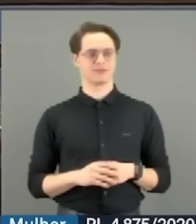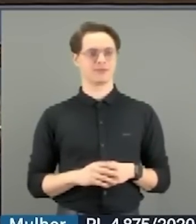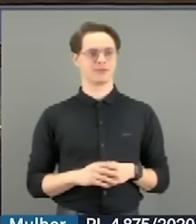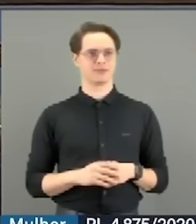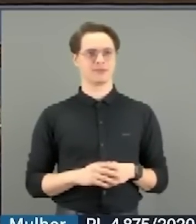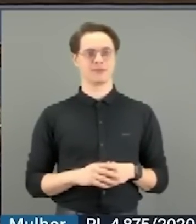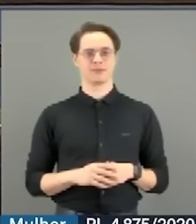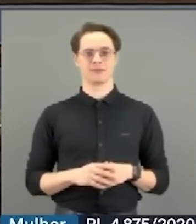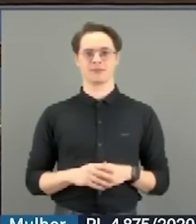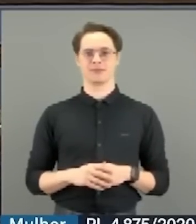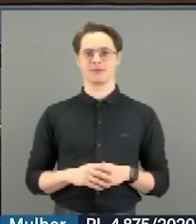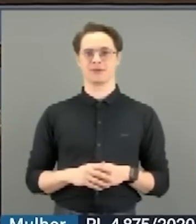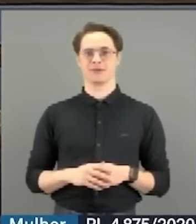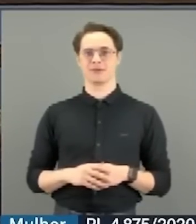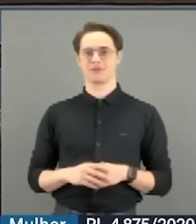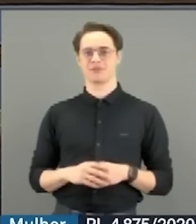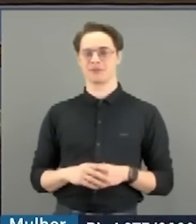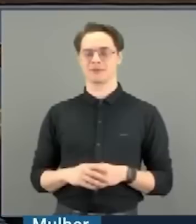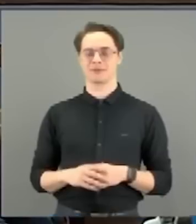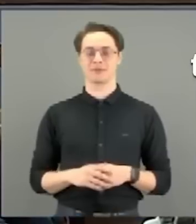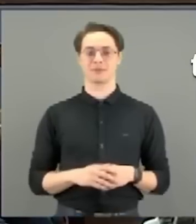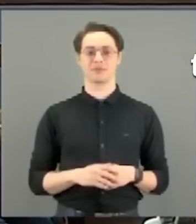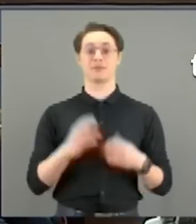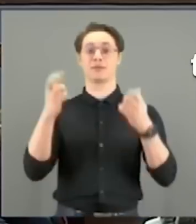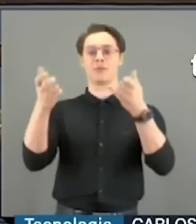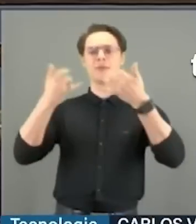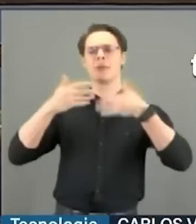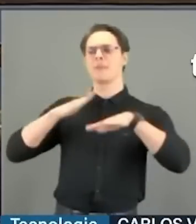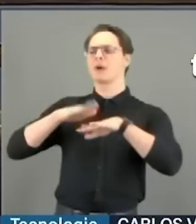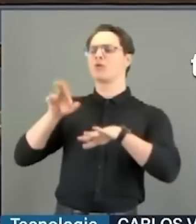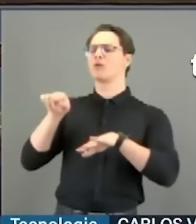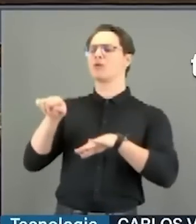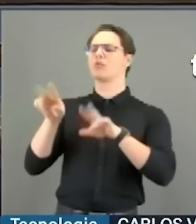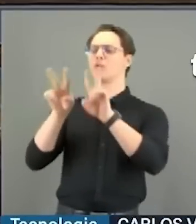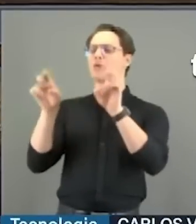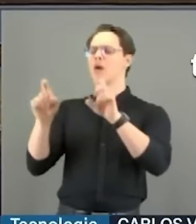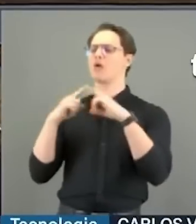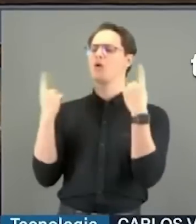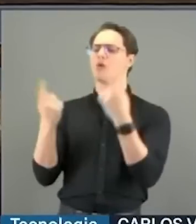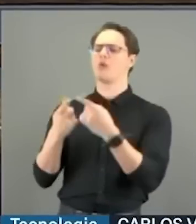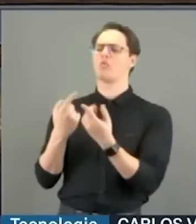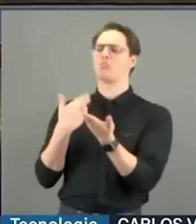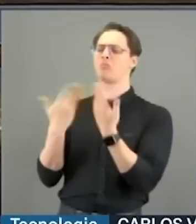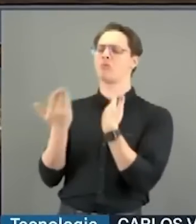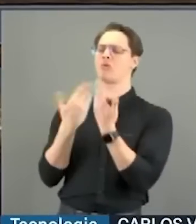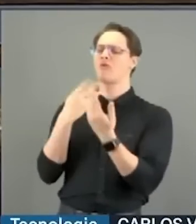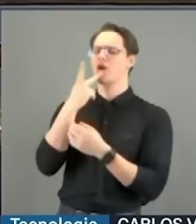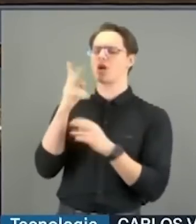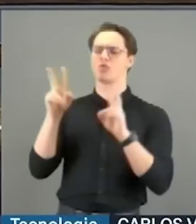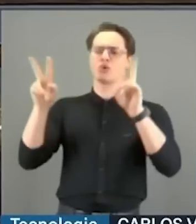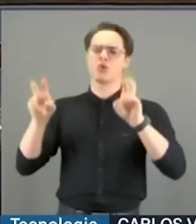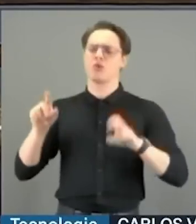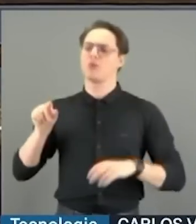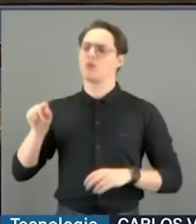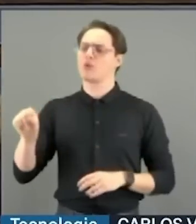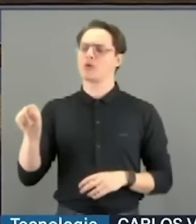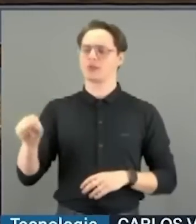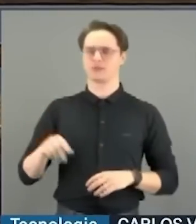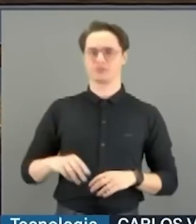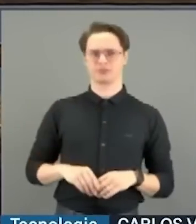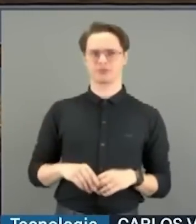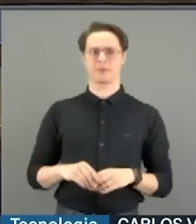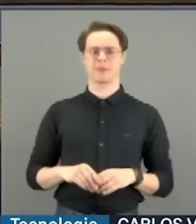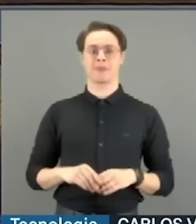lembrou. Me contam mais sobre essa reunião. O que, que vocês trataram nessa primeira reunião? O Duda Lima não participou, o marqueteiro. Não, não